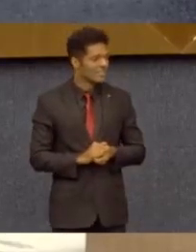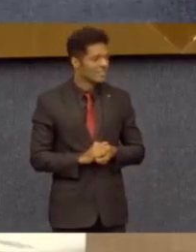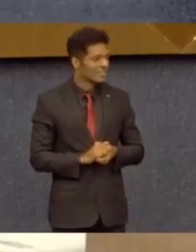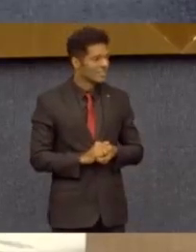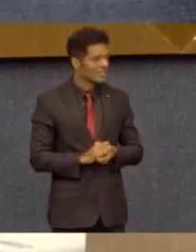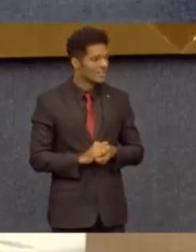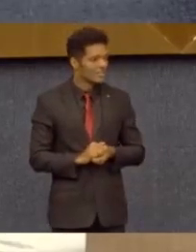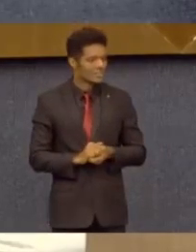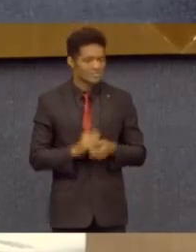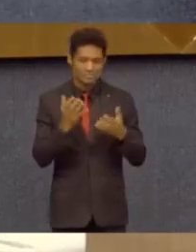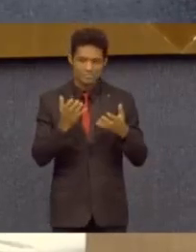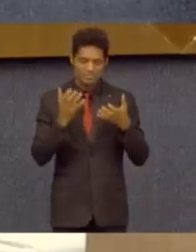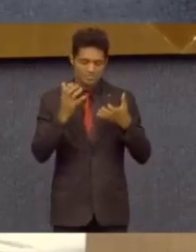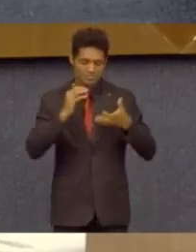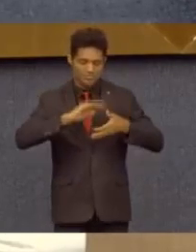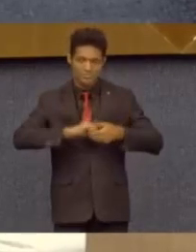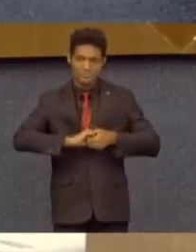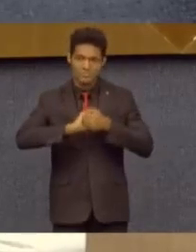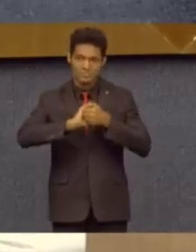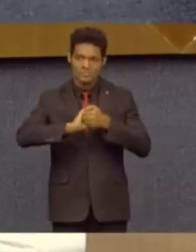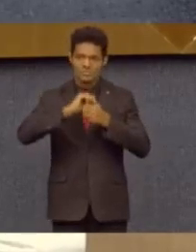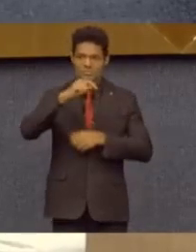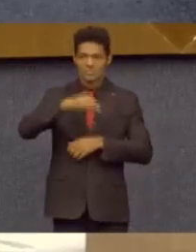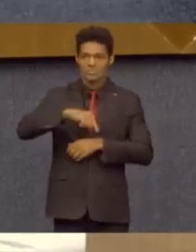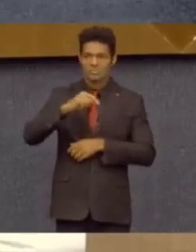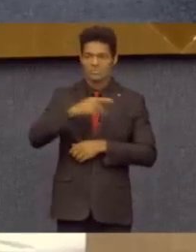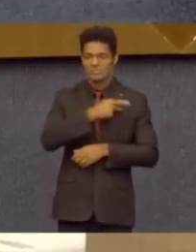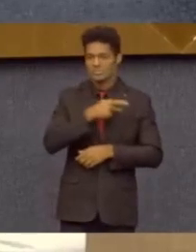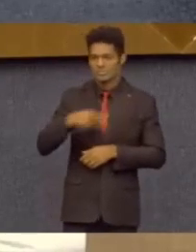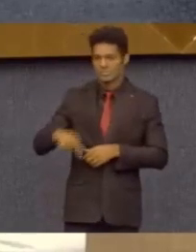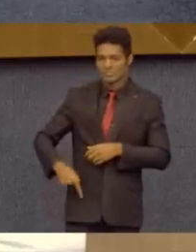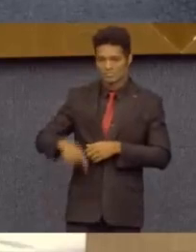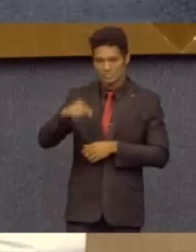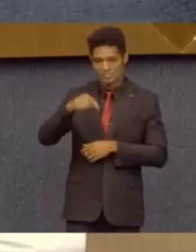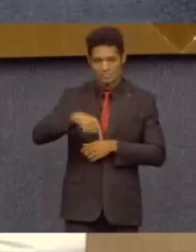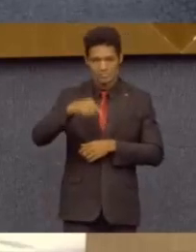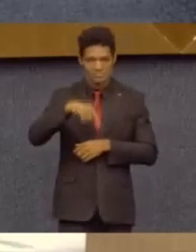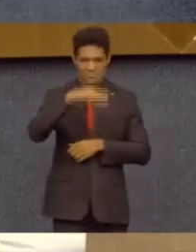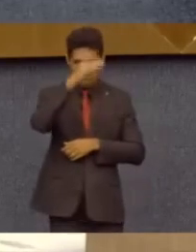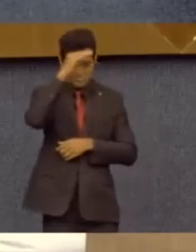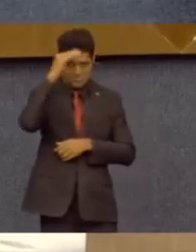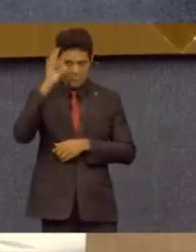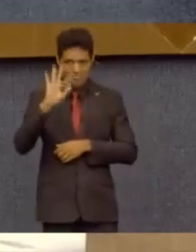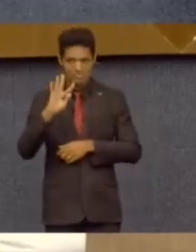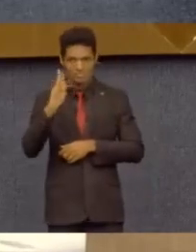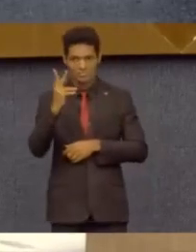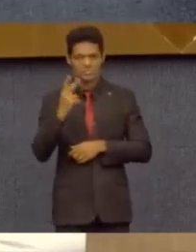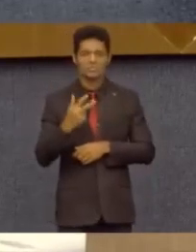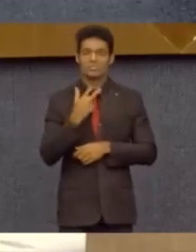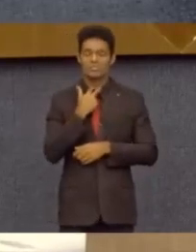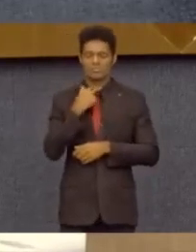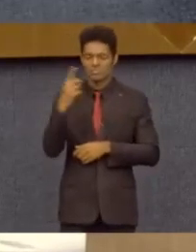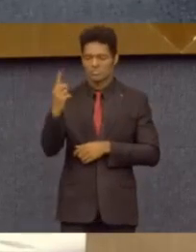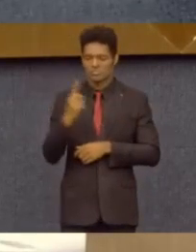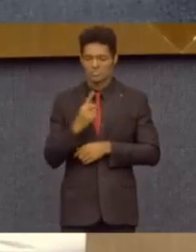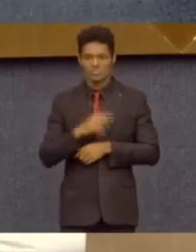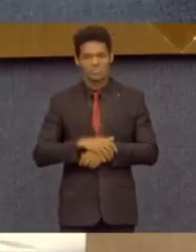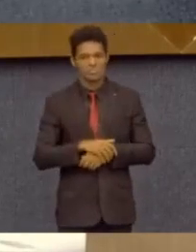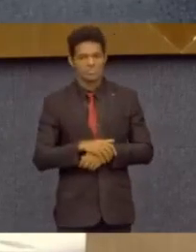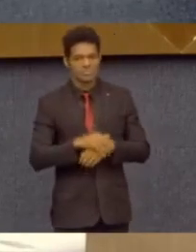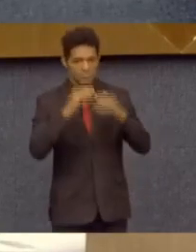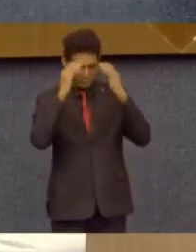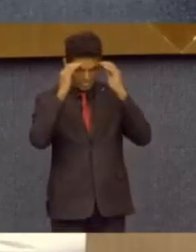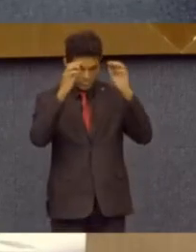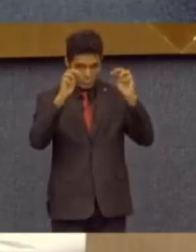Quero cumprimentar aqui o presidente dessa casa, que não pôde estar presente nessa honra